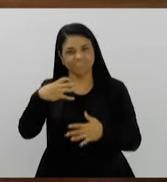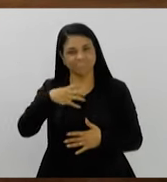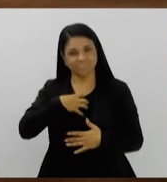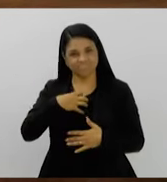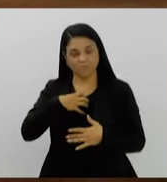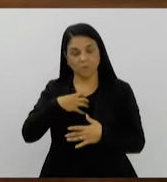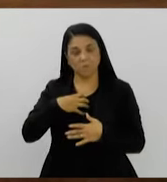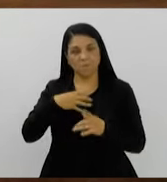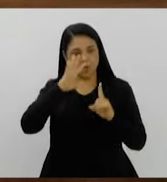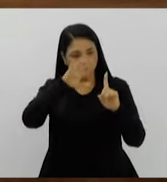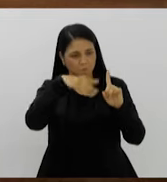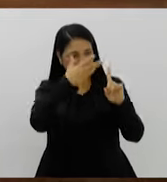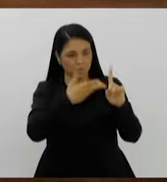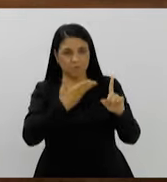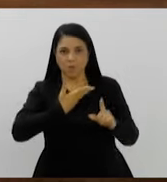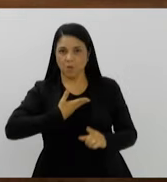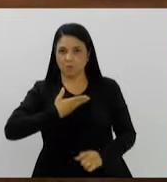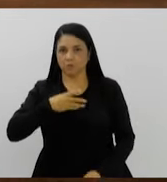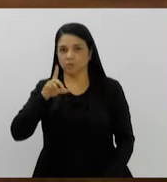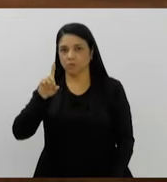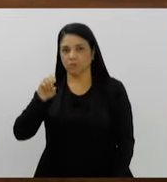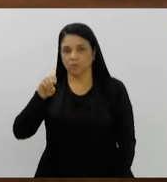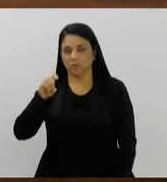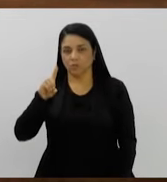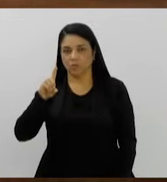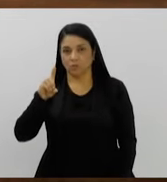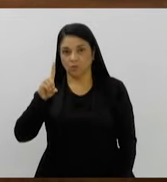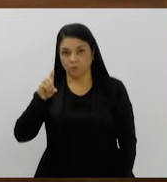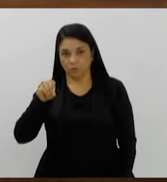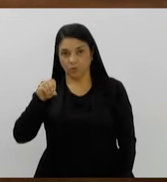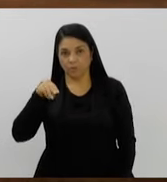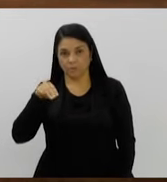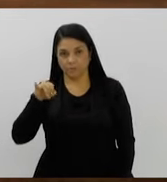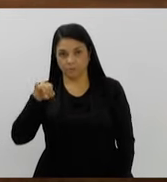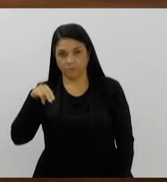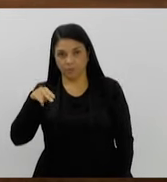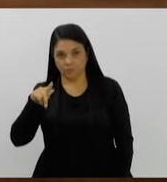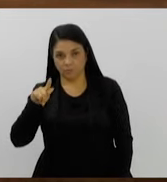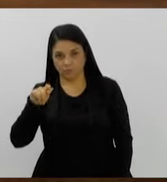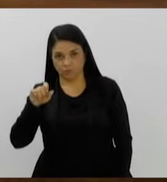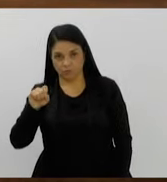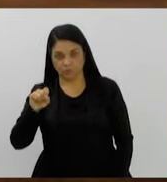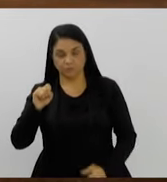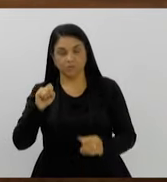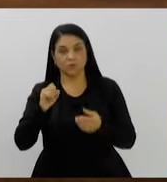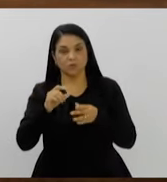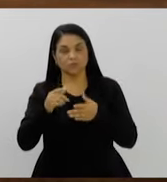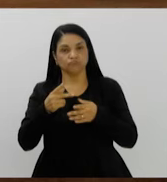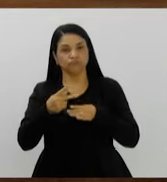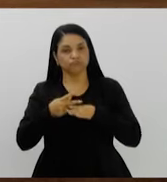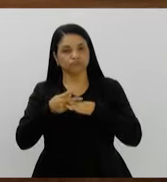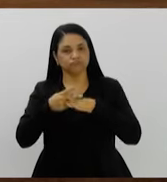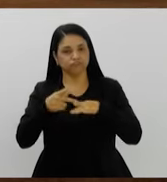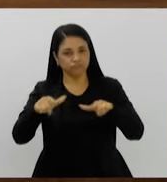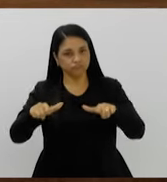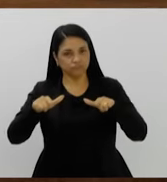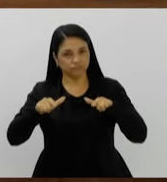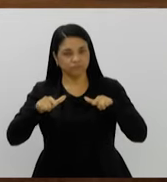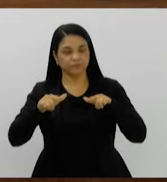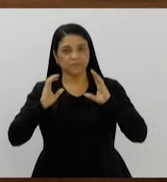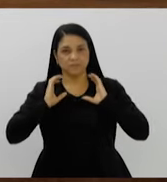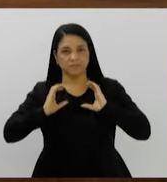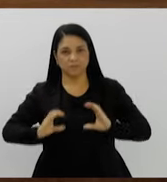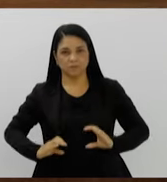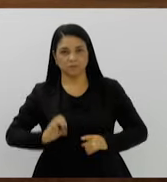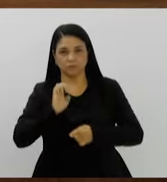o meu amigo Domingos em poder dar ele esse Título de Cidadão do Estado do Rio de Janeiro